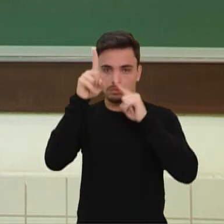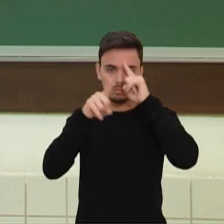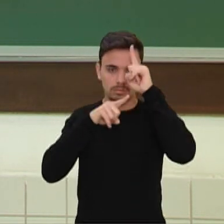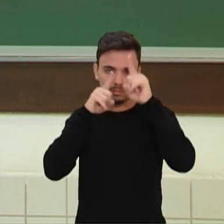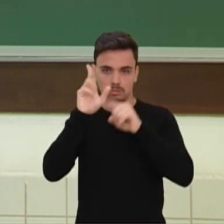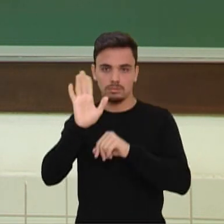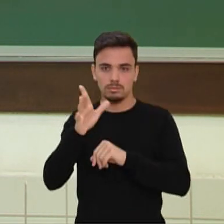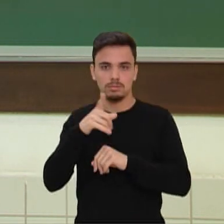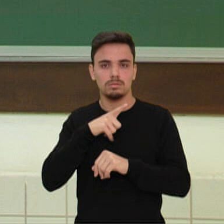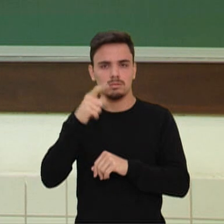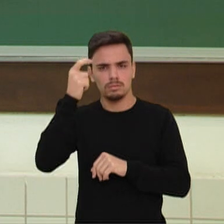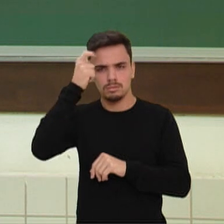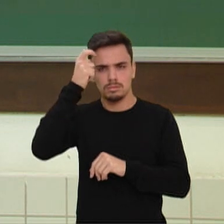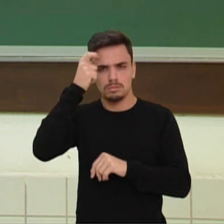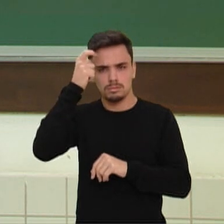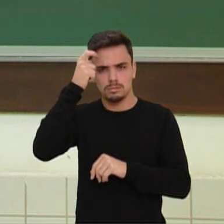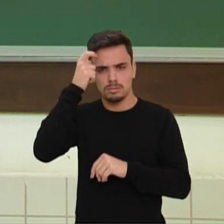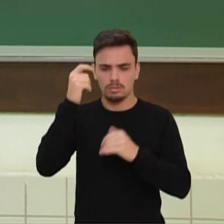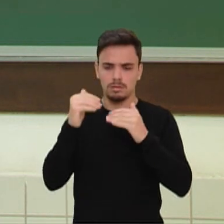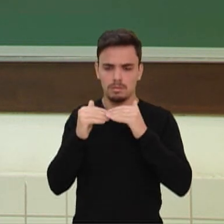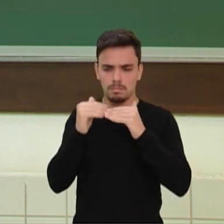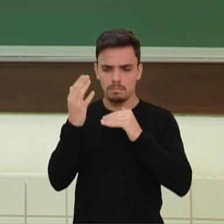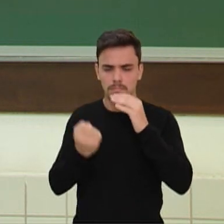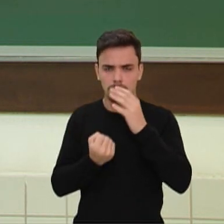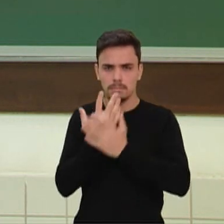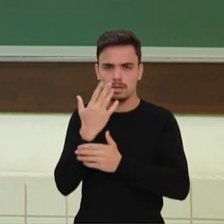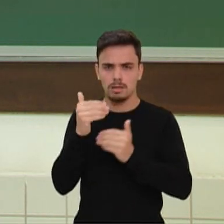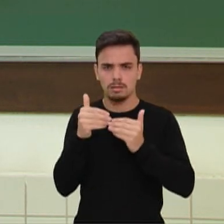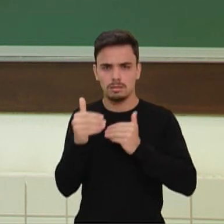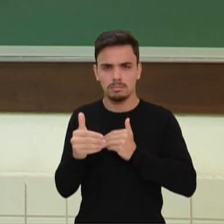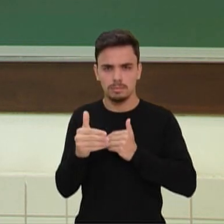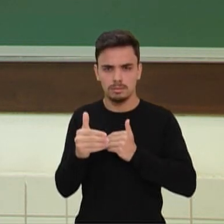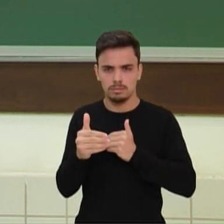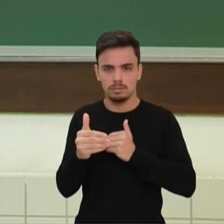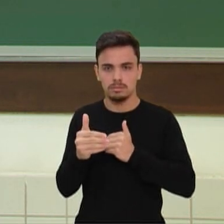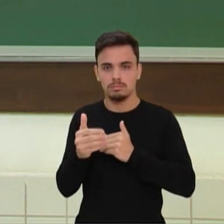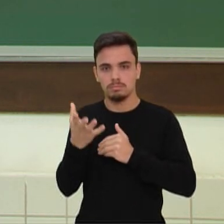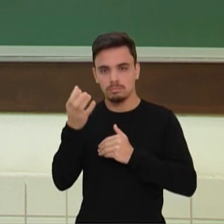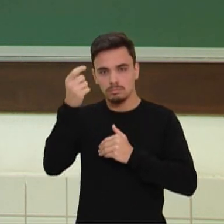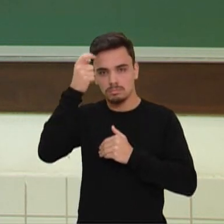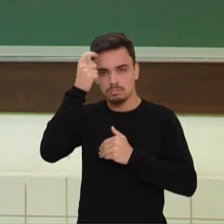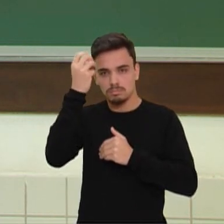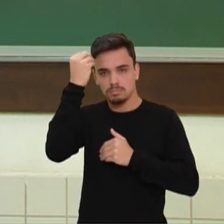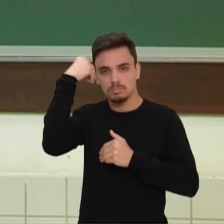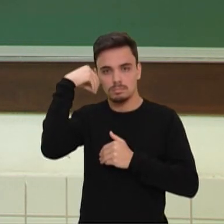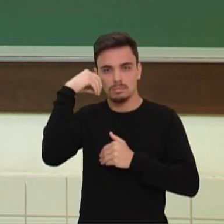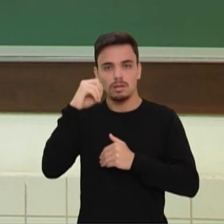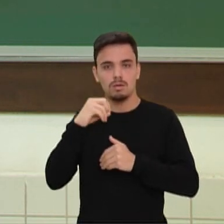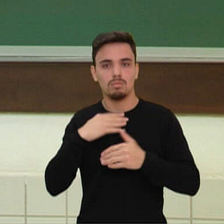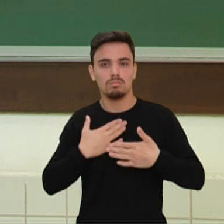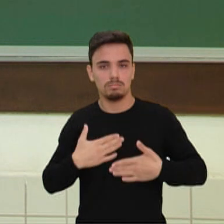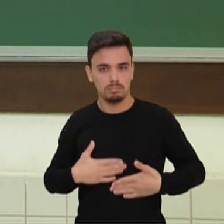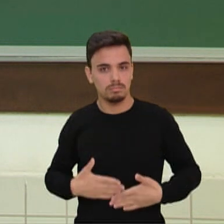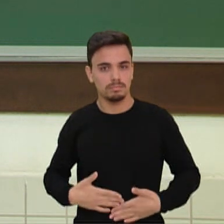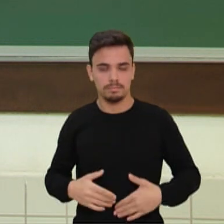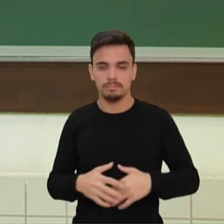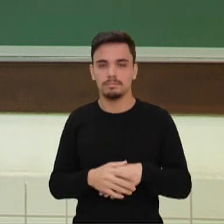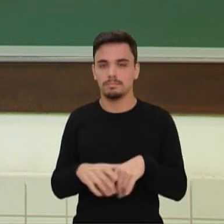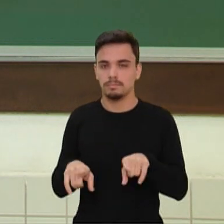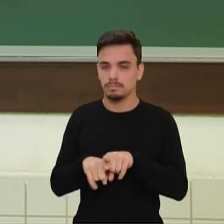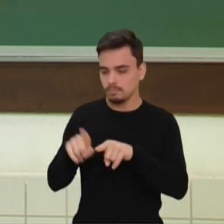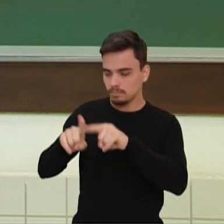de que a consciência surge a partir daquilo que é inconsciente, que é a corporeidade, que é